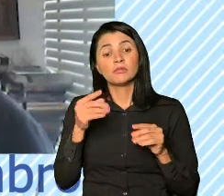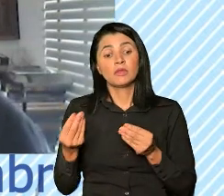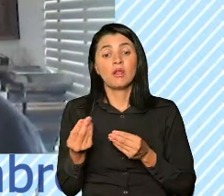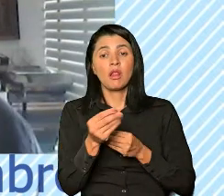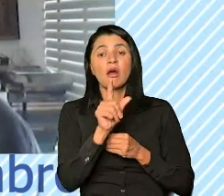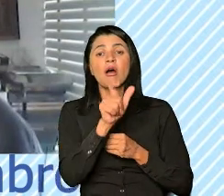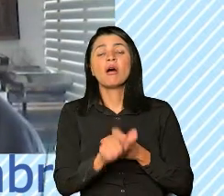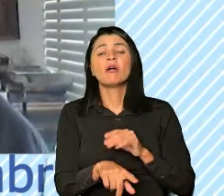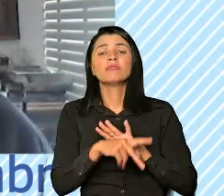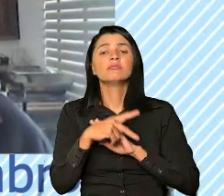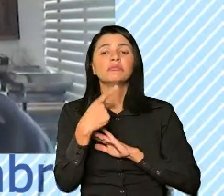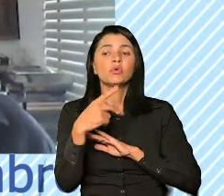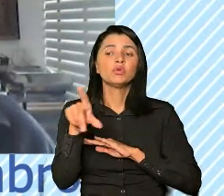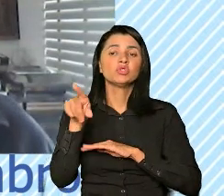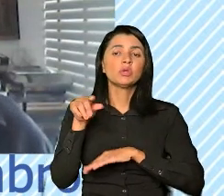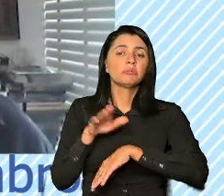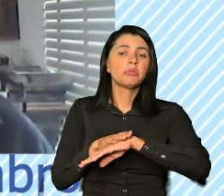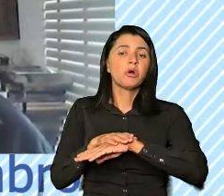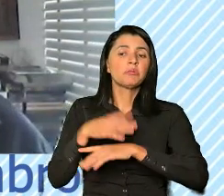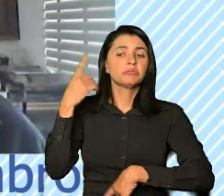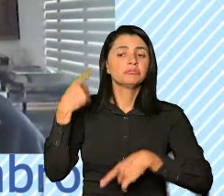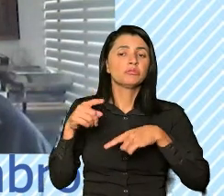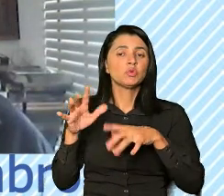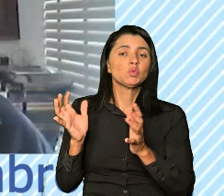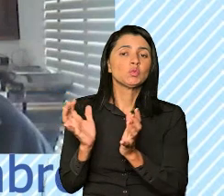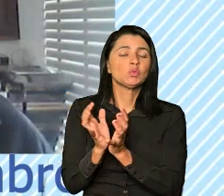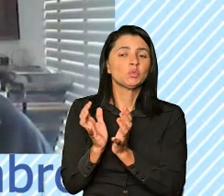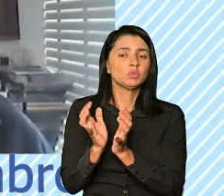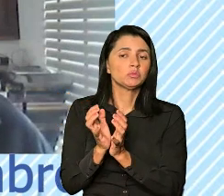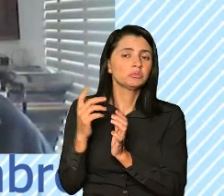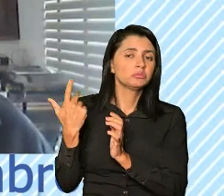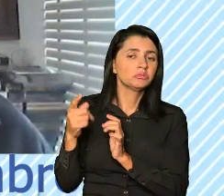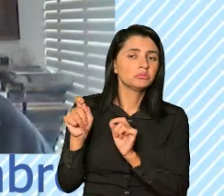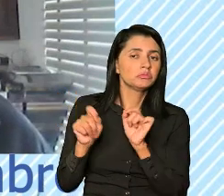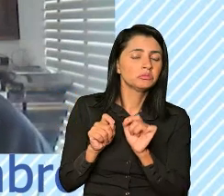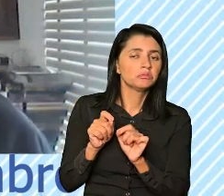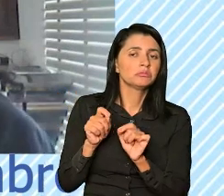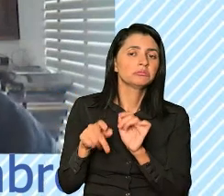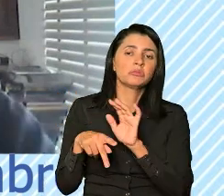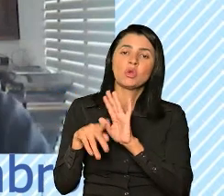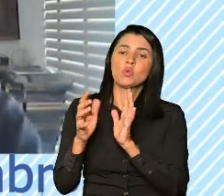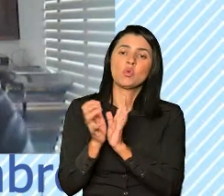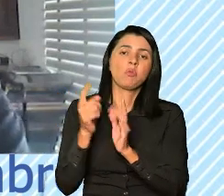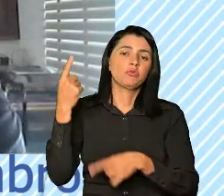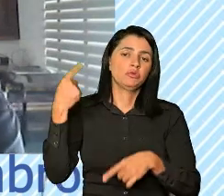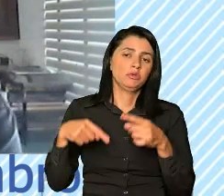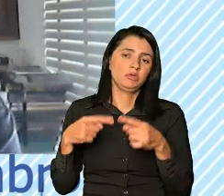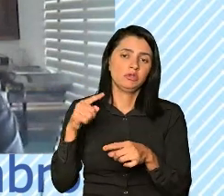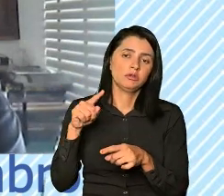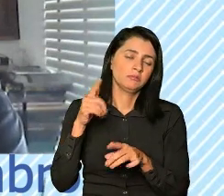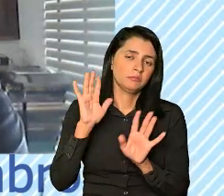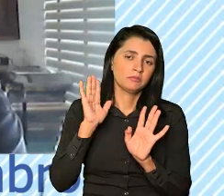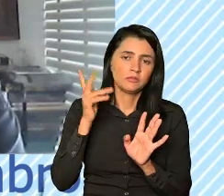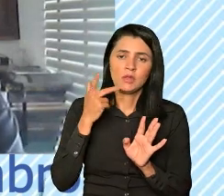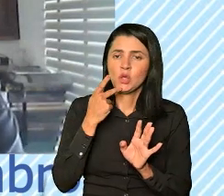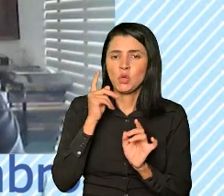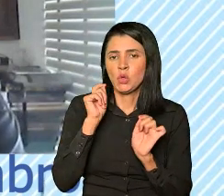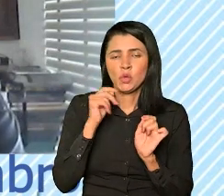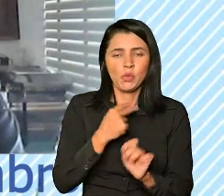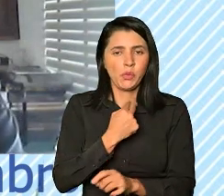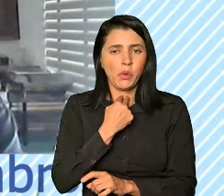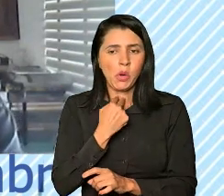por determinada escolha política, de determinada conjuntura política. Claro, a gente também não pode pecar